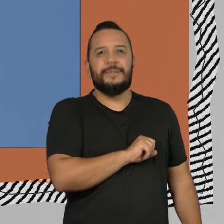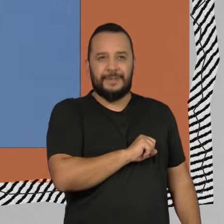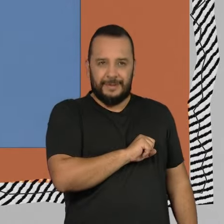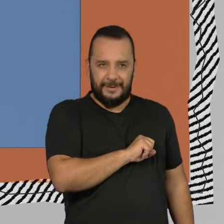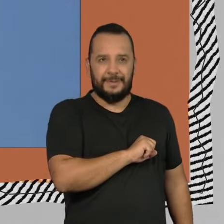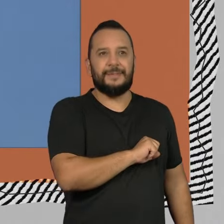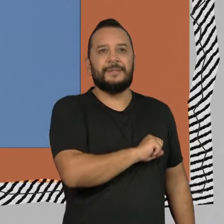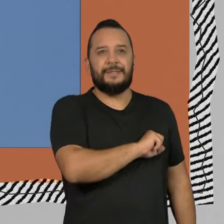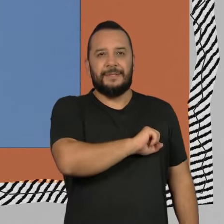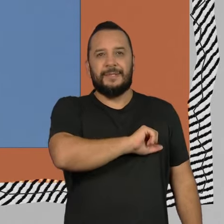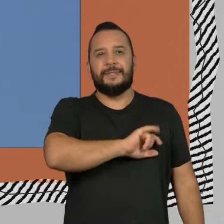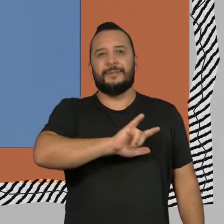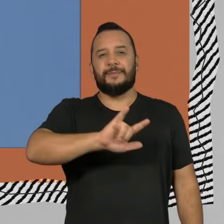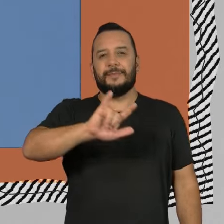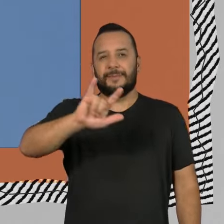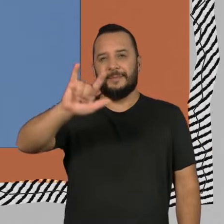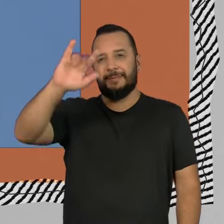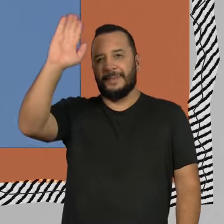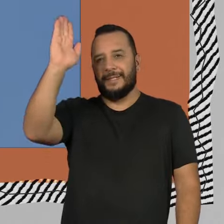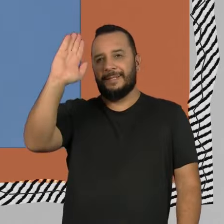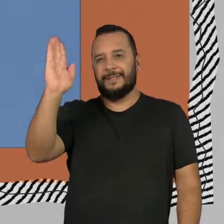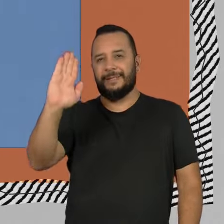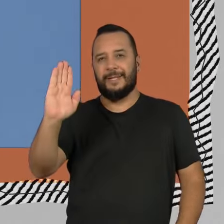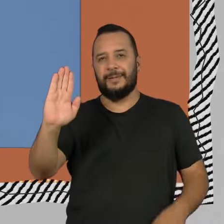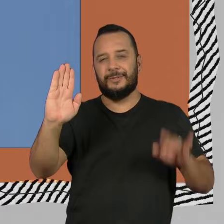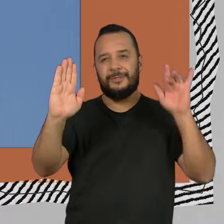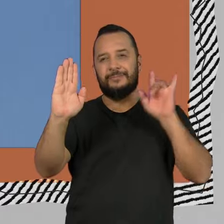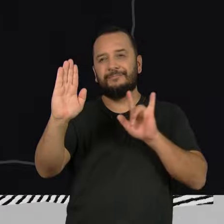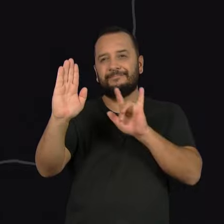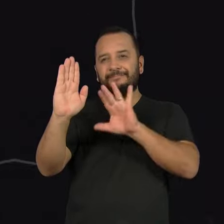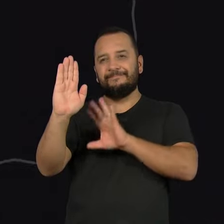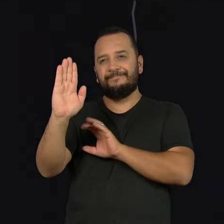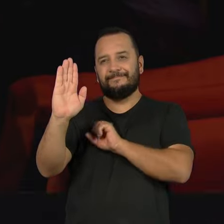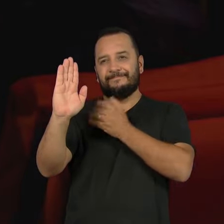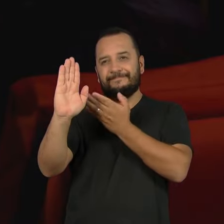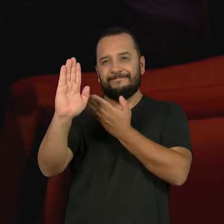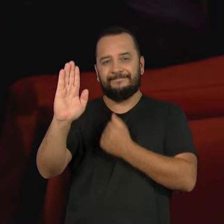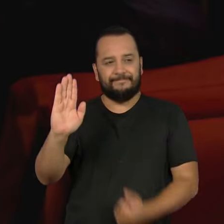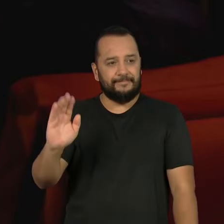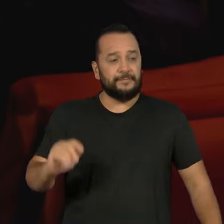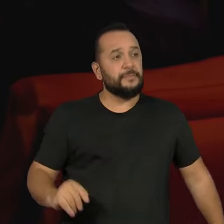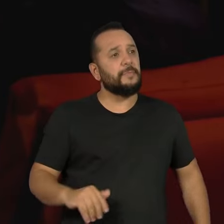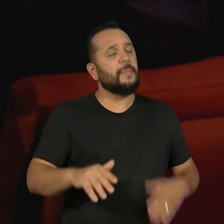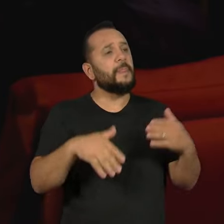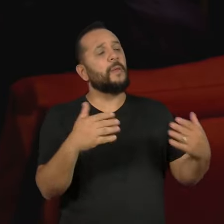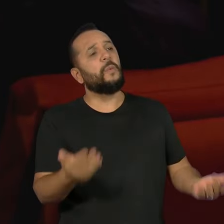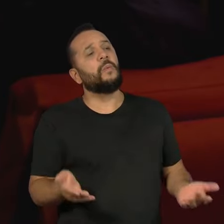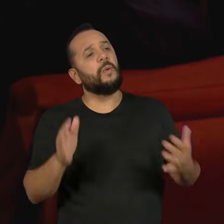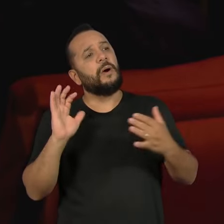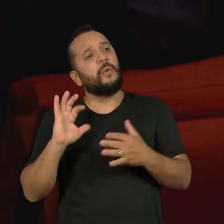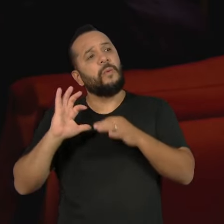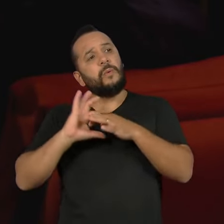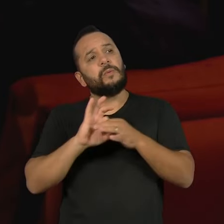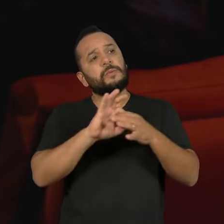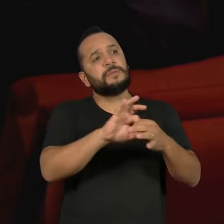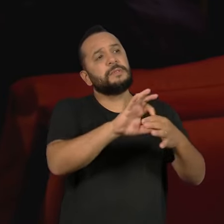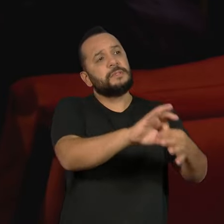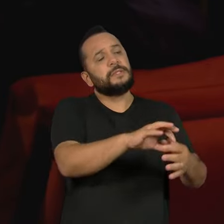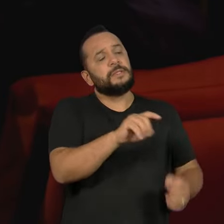amor eu te amo meu brasil eu te amo que contextos que você vê